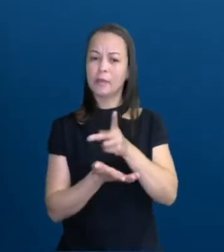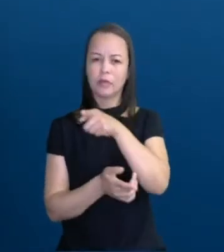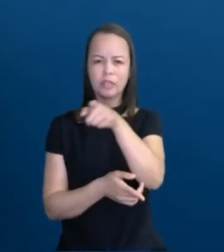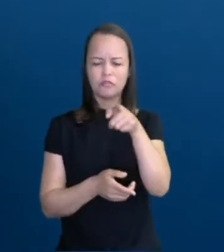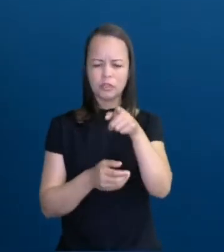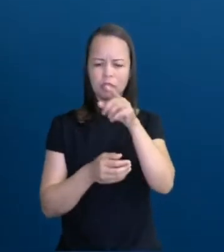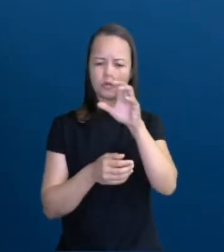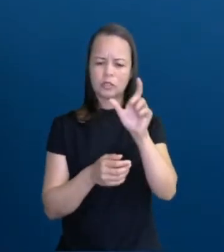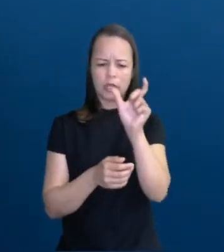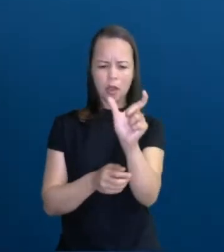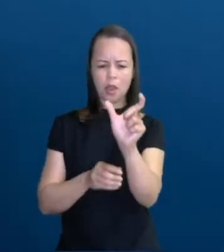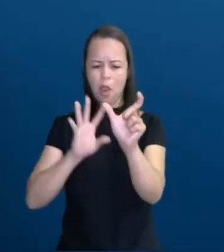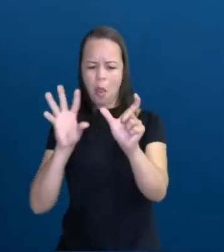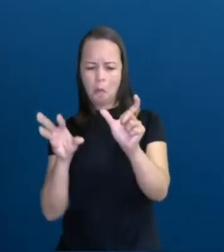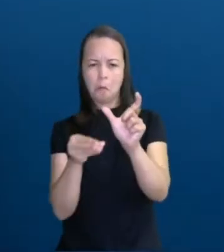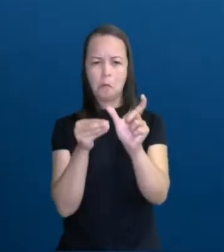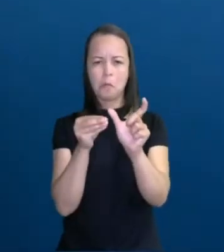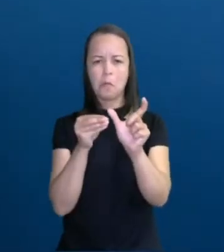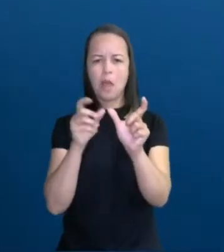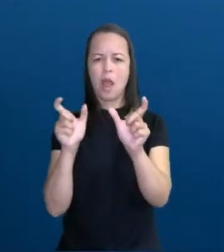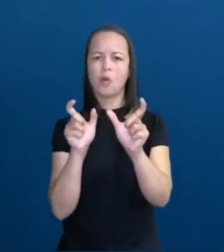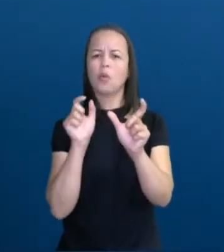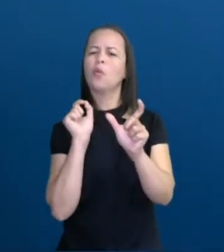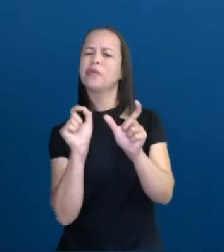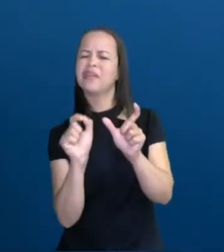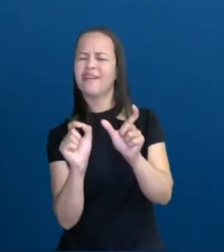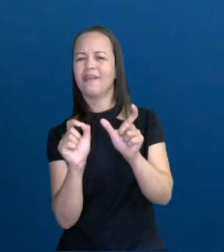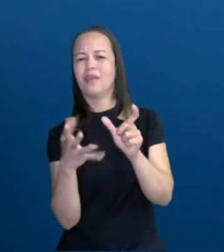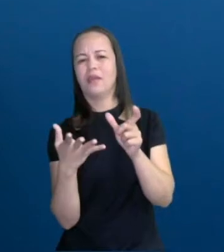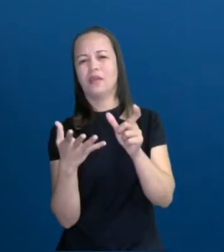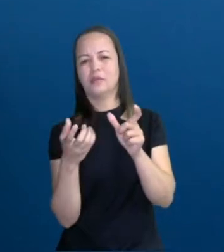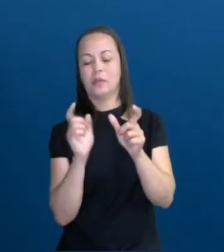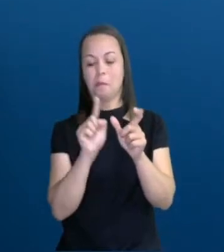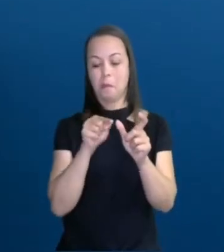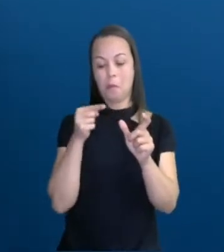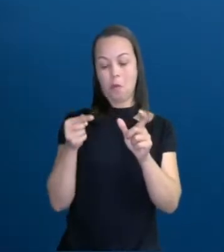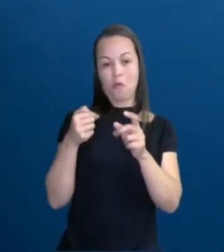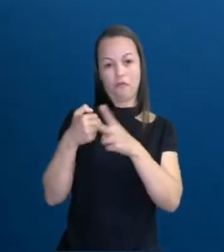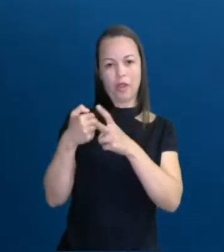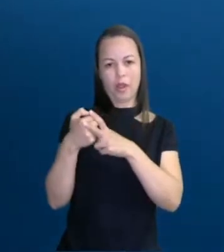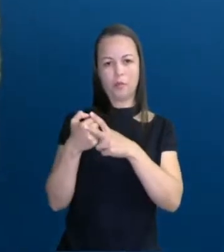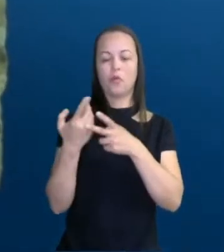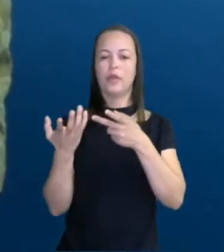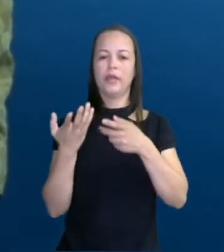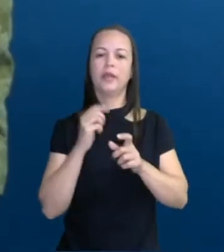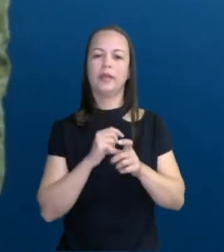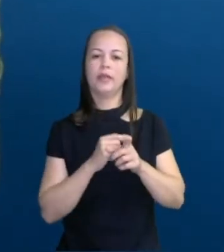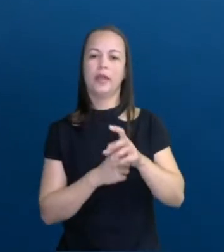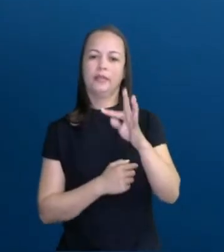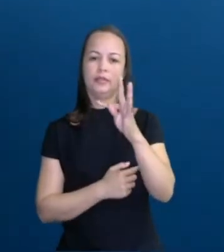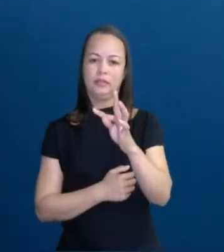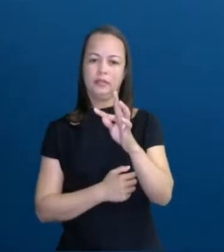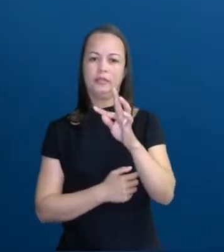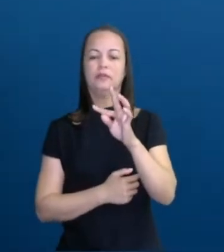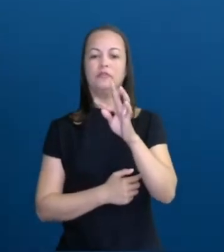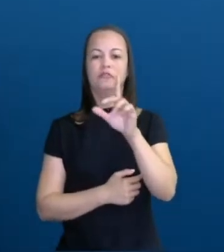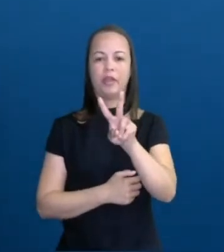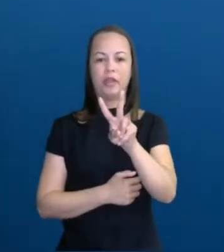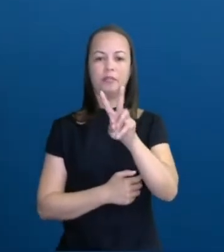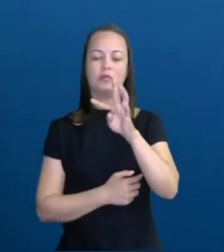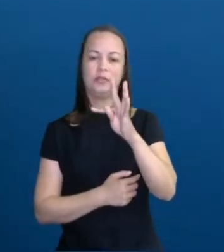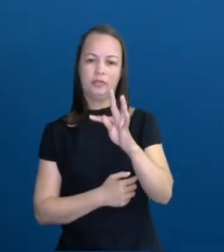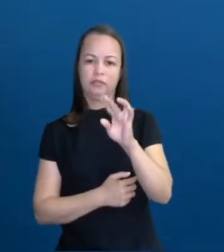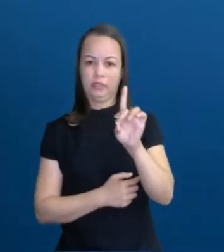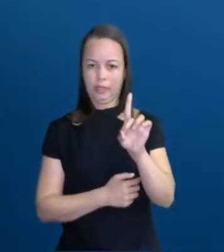conseguir encaixar a pergunta o que após o verbo, esse verbo ele é transitivo direto. Outro